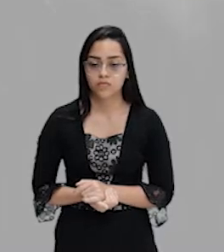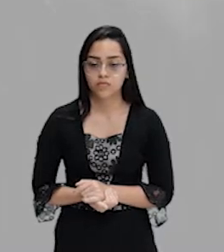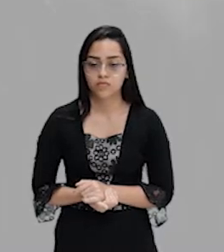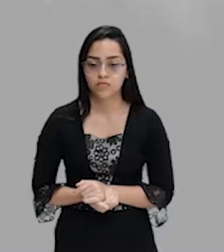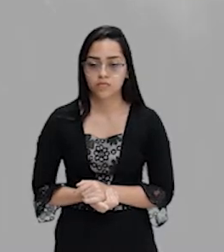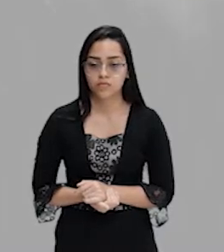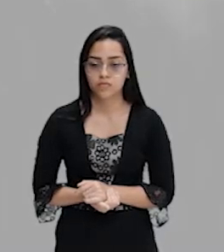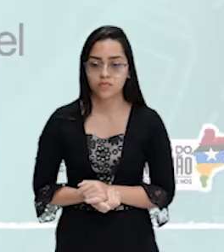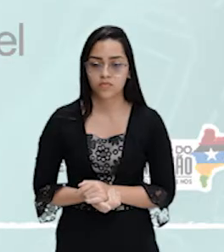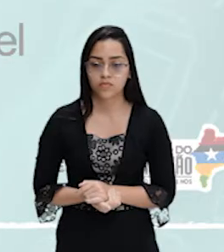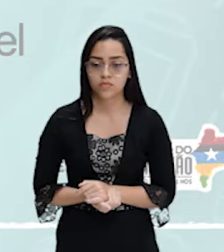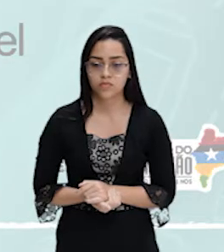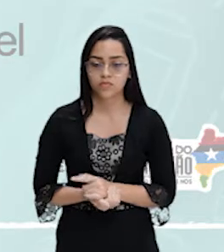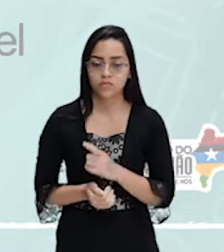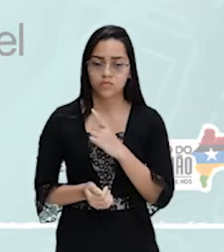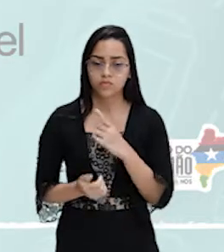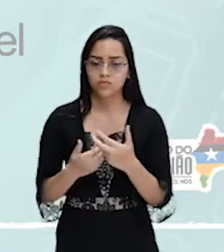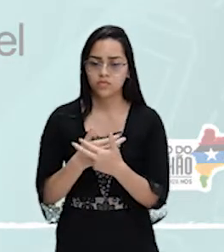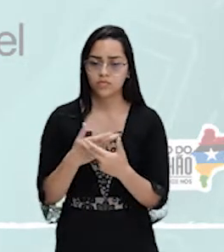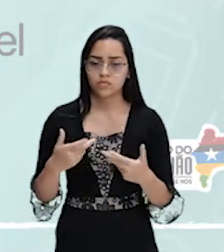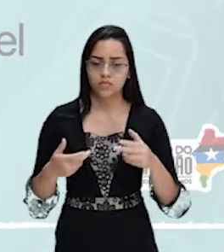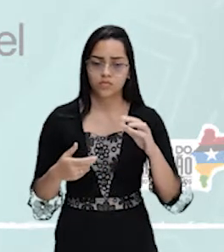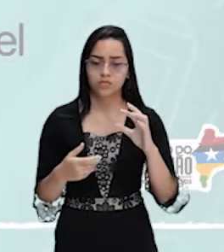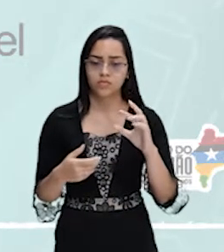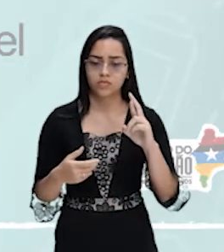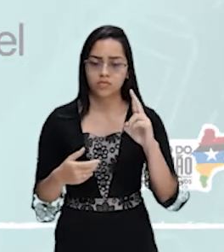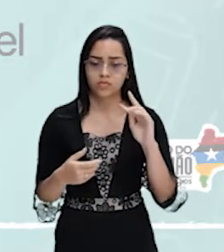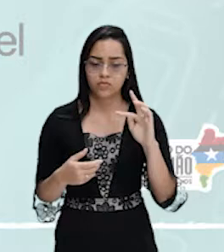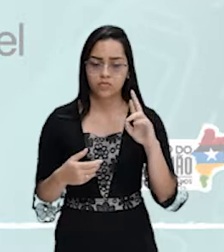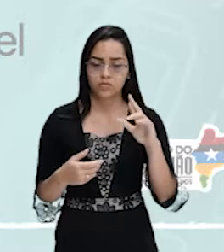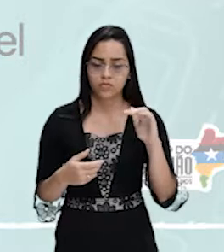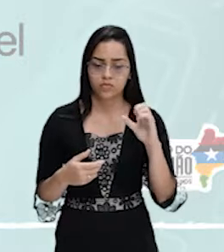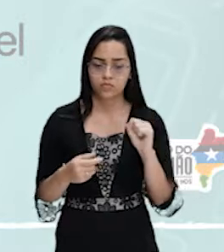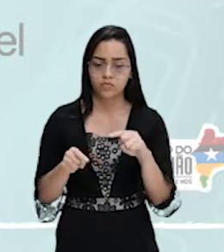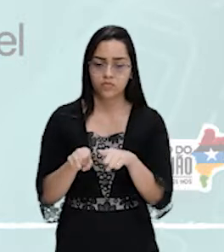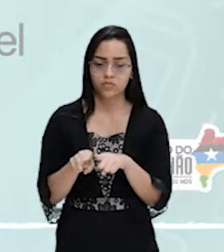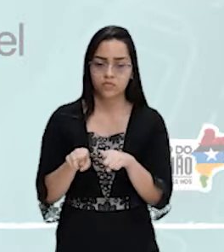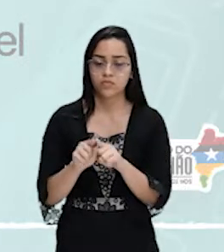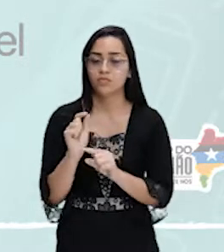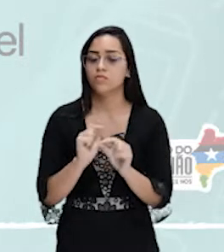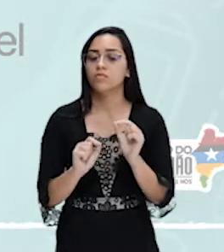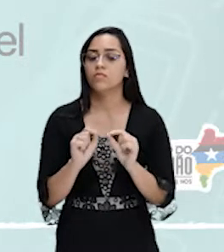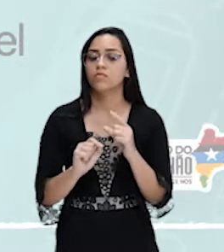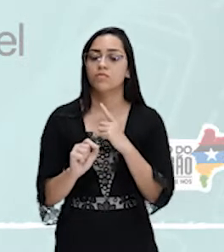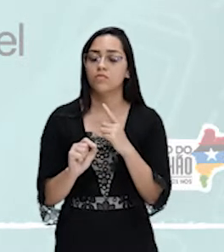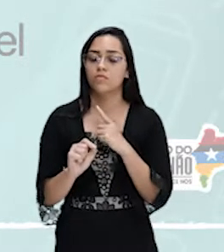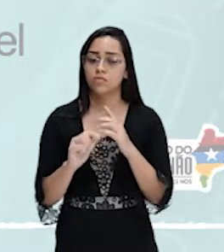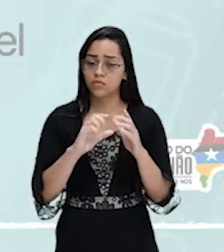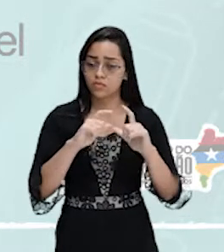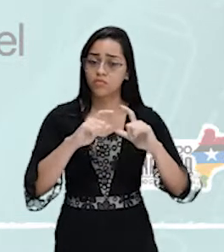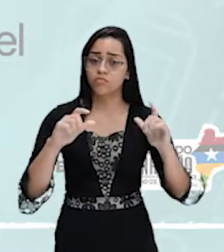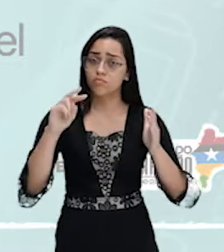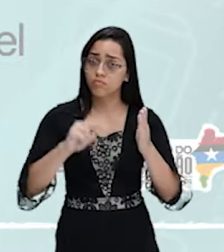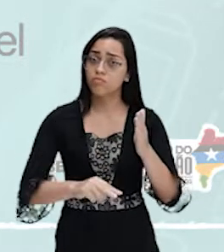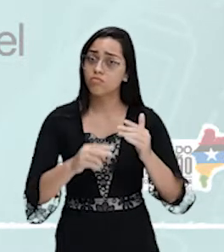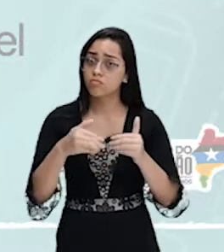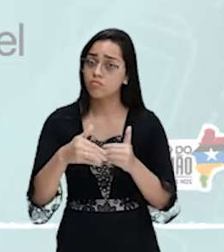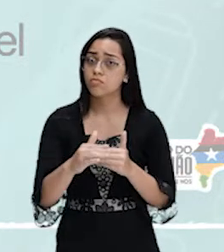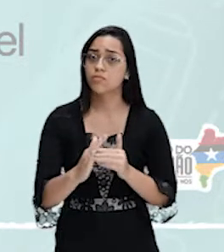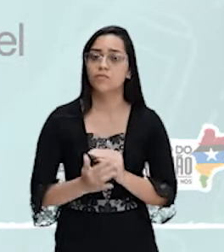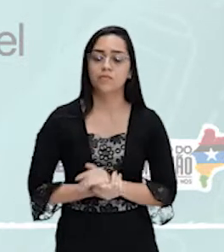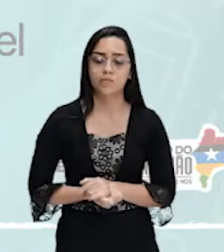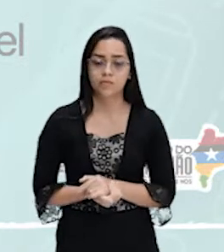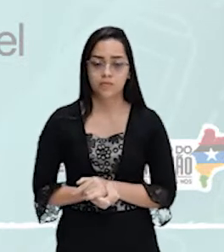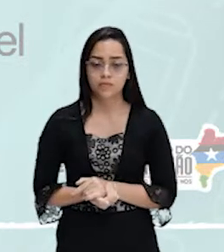Bom, então, ainda falando dessas crateras, né? As crateras, elas são consequências, já falamos isso, das colisões de